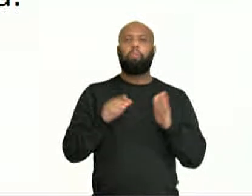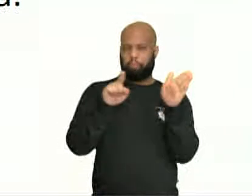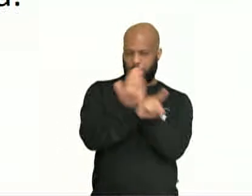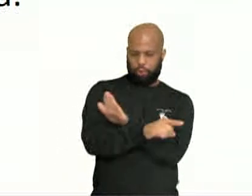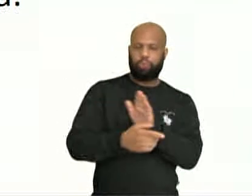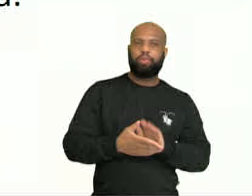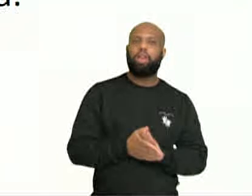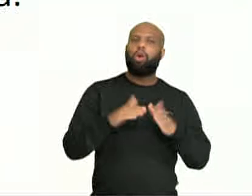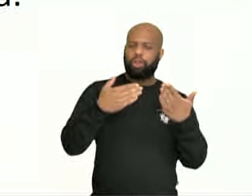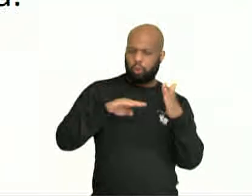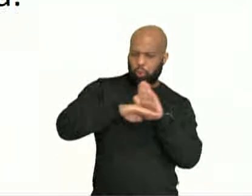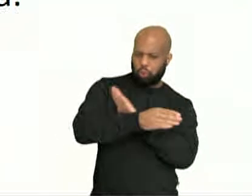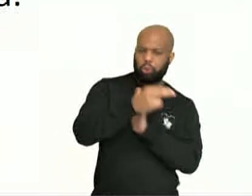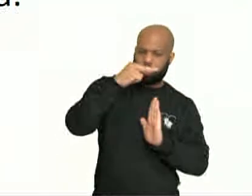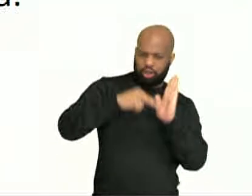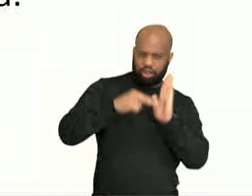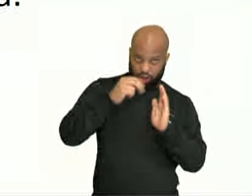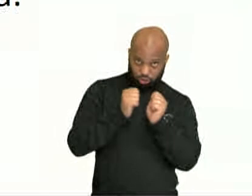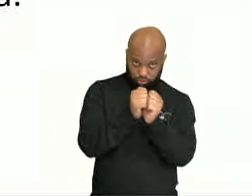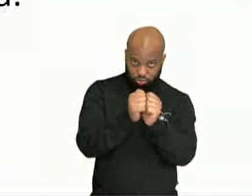vem dessa mesma época?